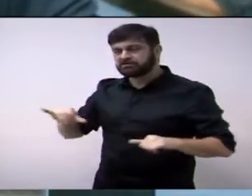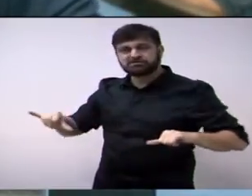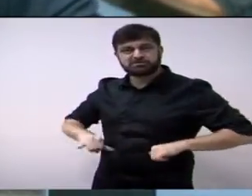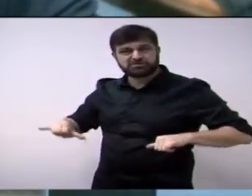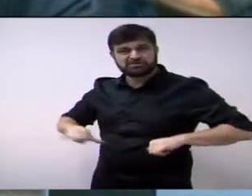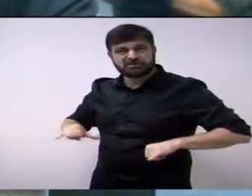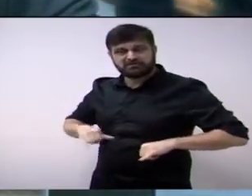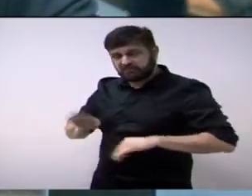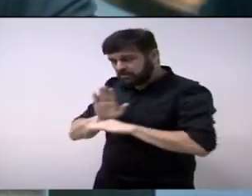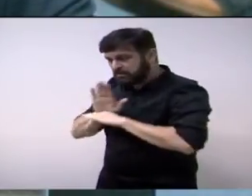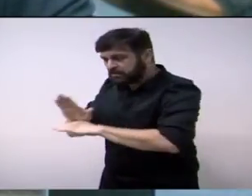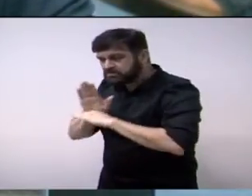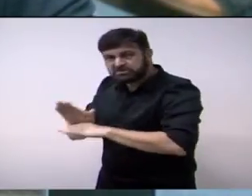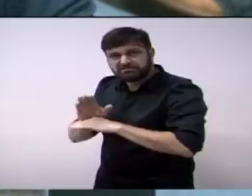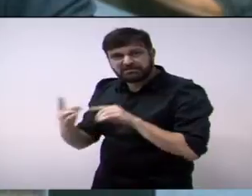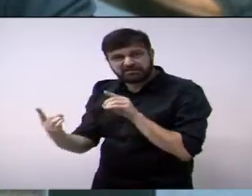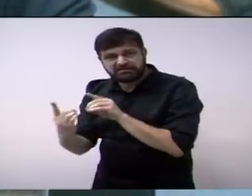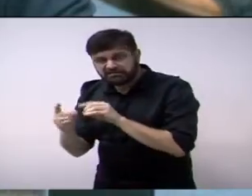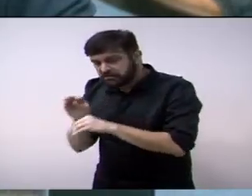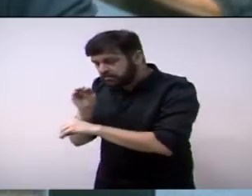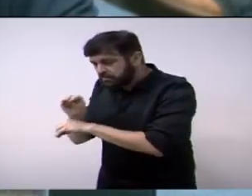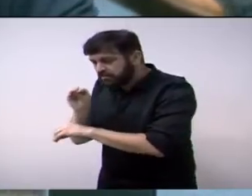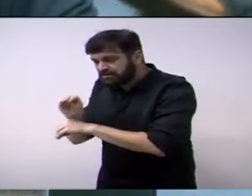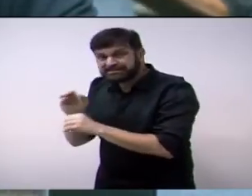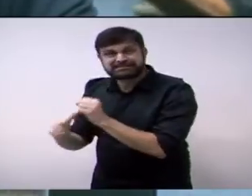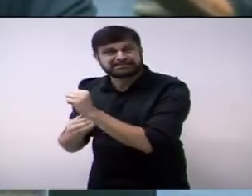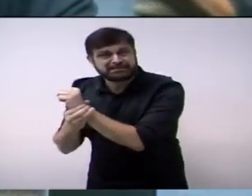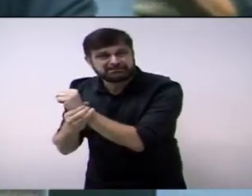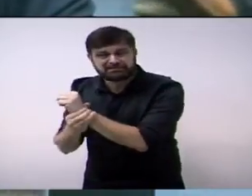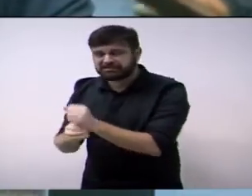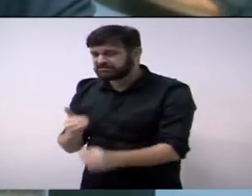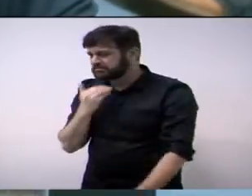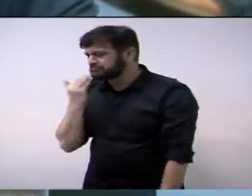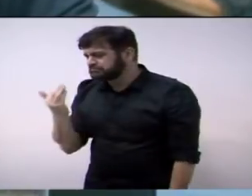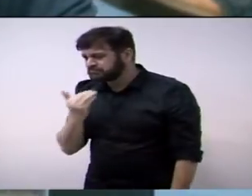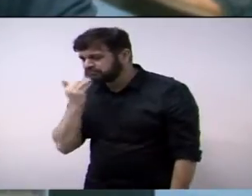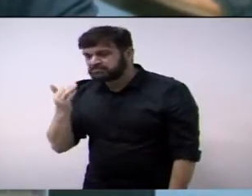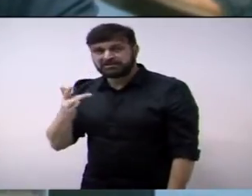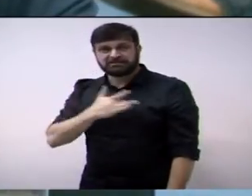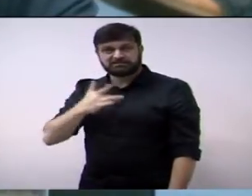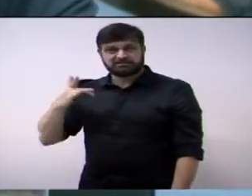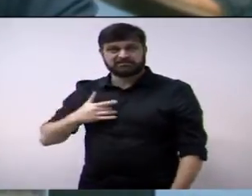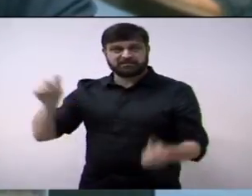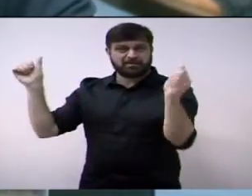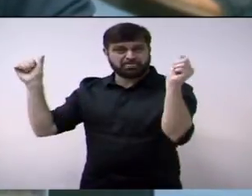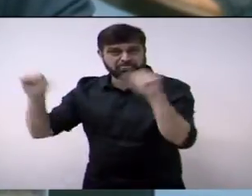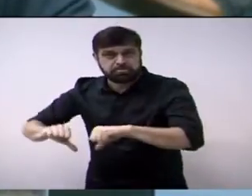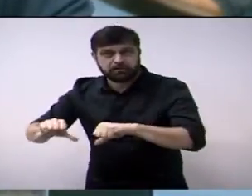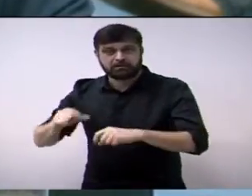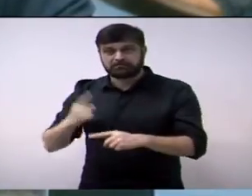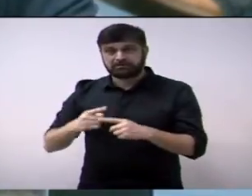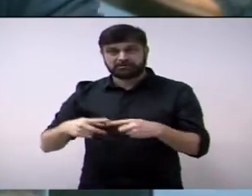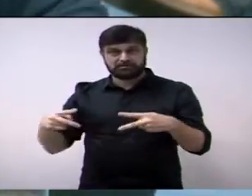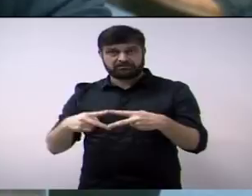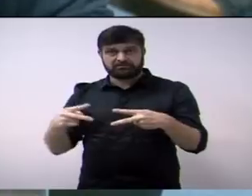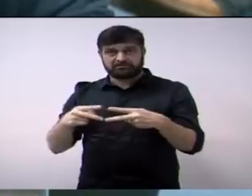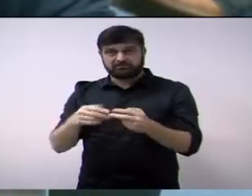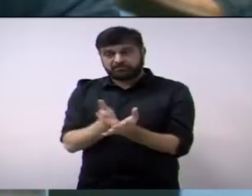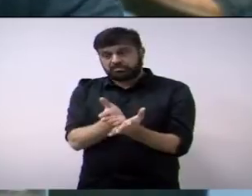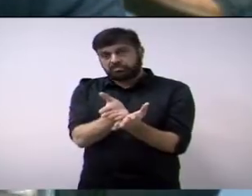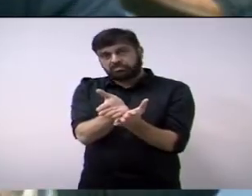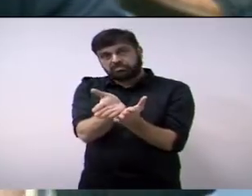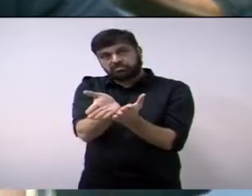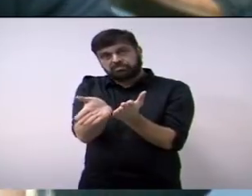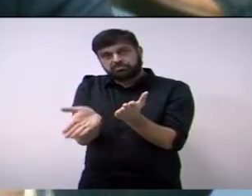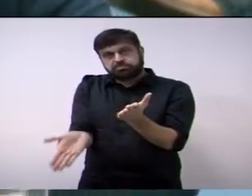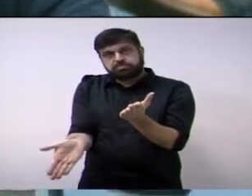de atendimento, entre outras, tanto na segurança, na saúde, porque os veículos na cidade não podem entrar no